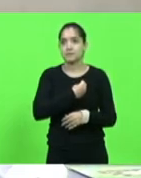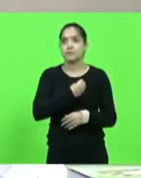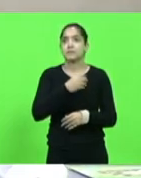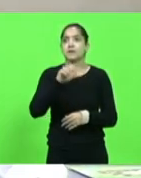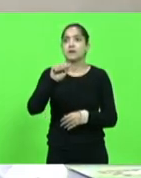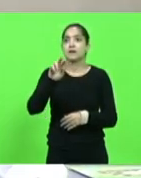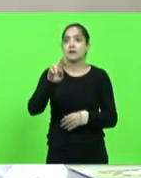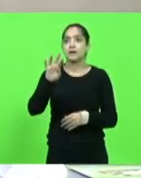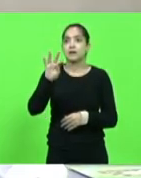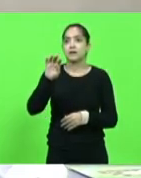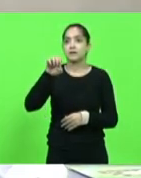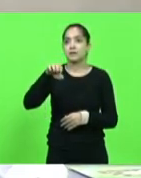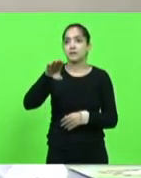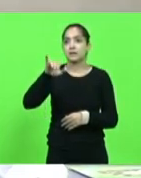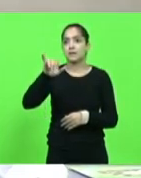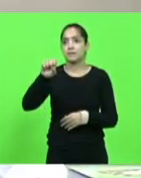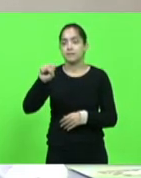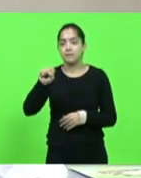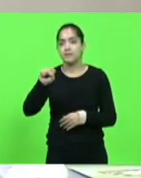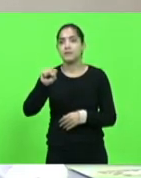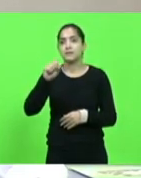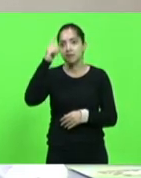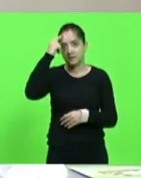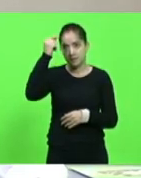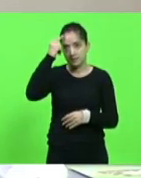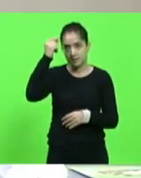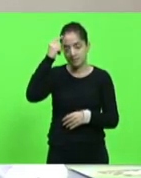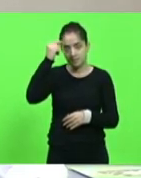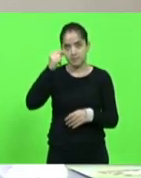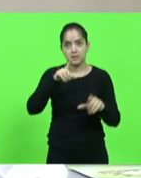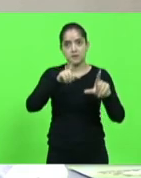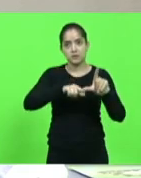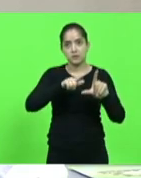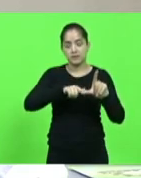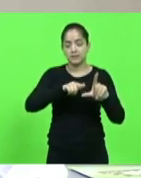ocupa a cadeira número 37 da Academia Catarinense de Letras.